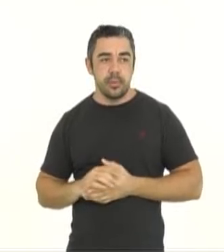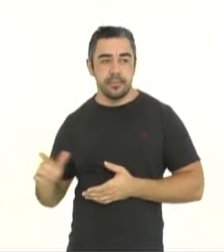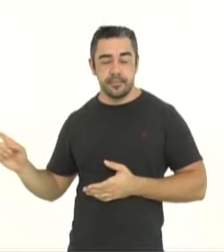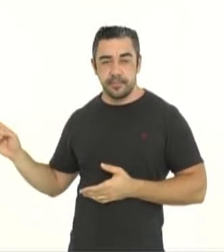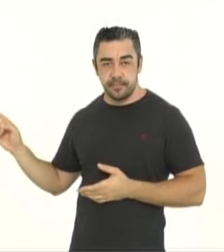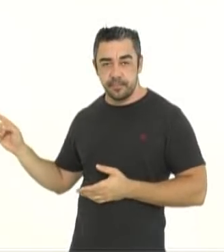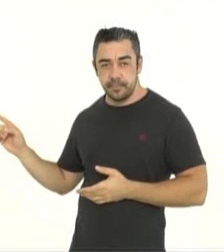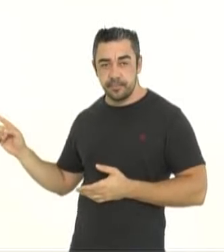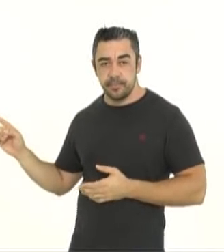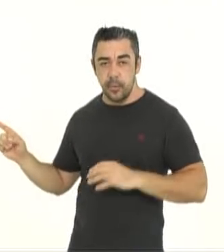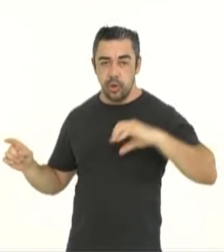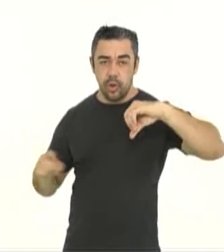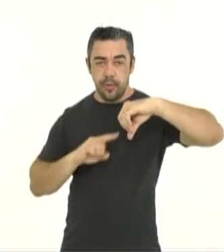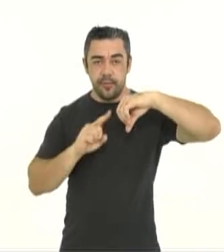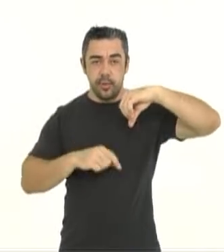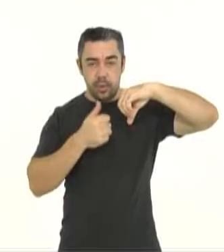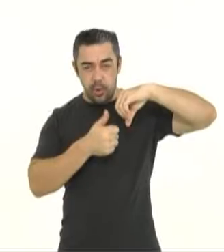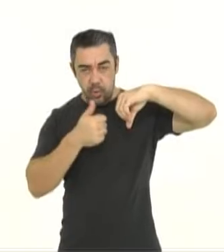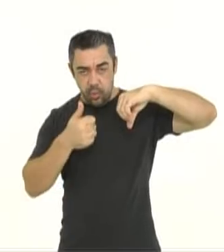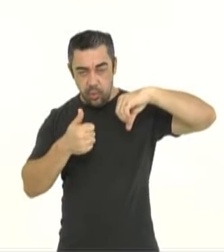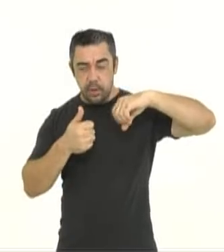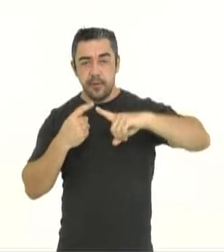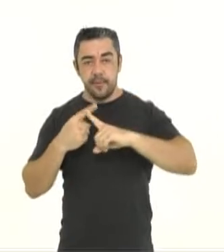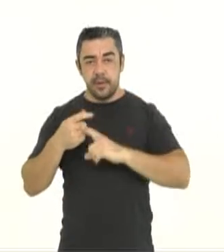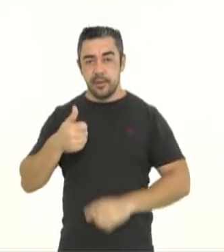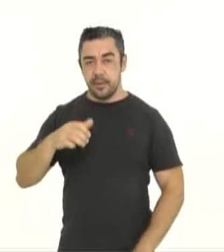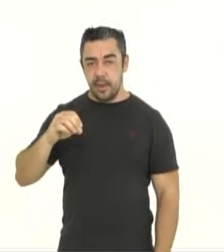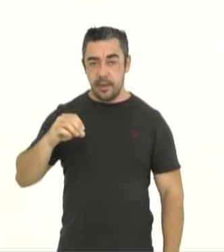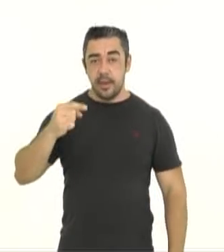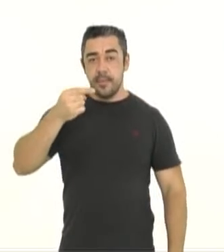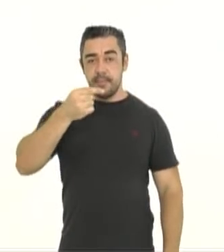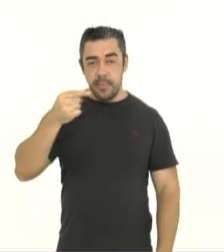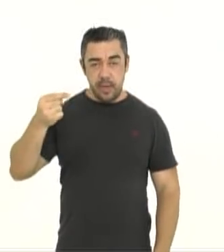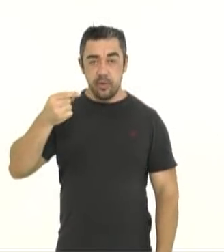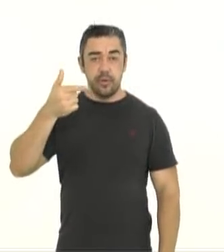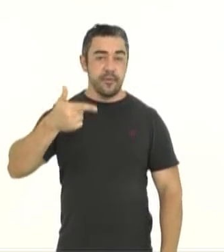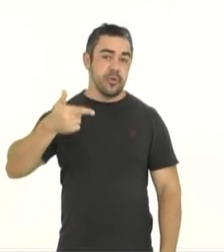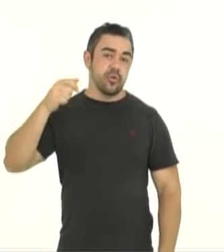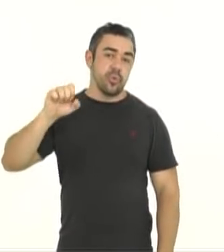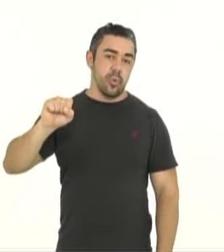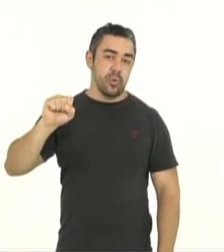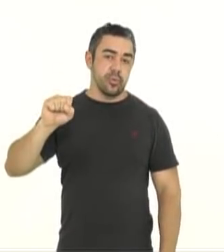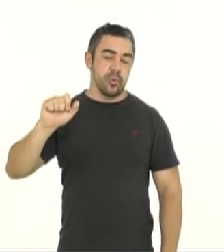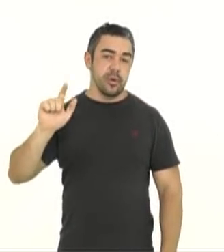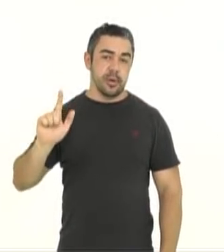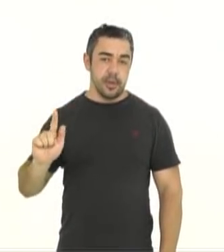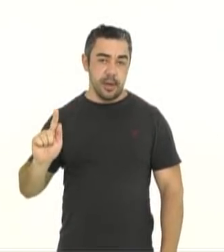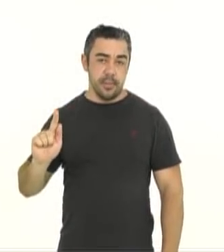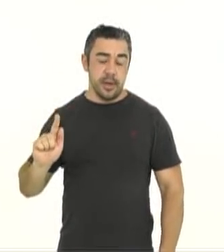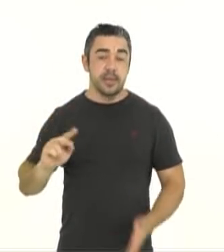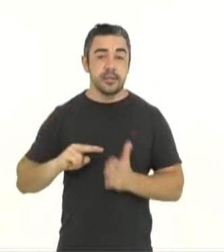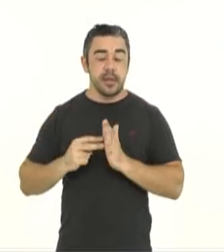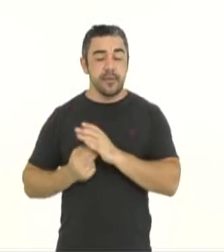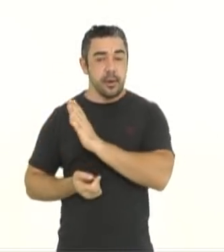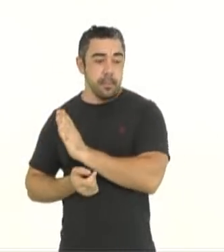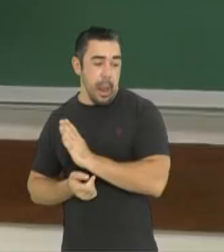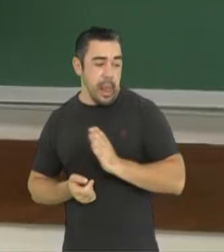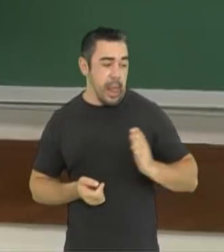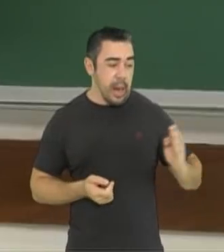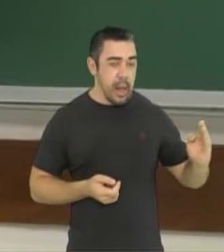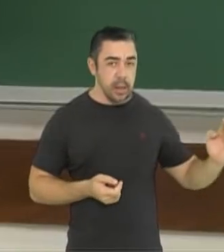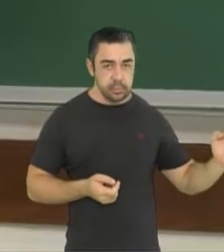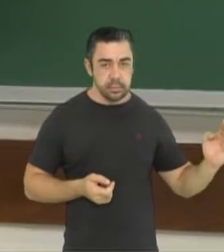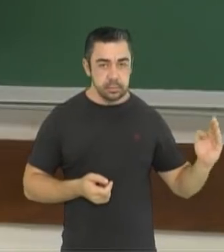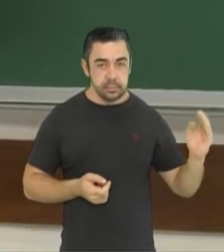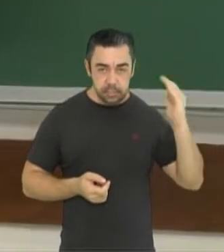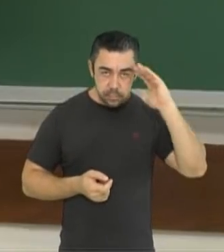científica, 9,11 vezes 10 na menos 28 gramas, pois andamos 28 casas